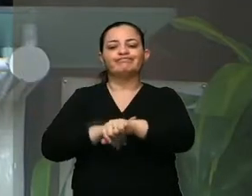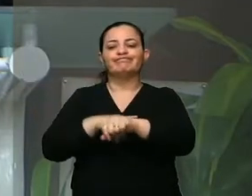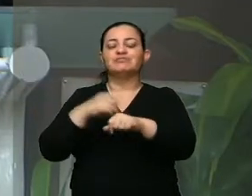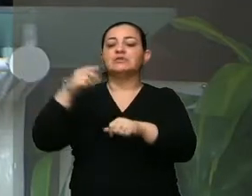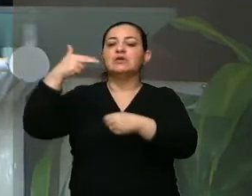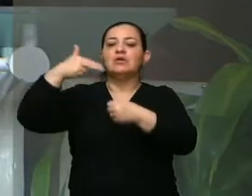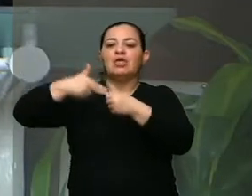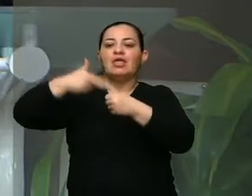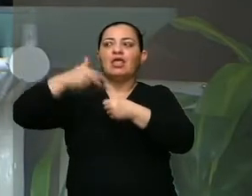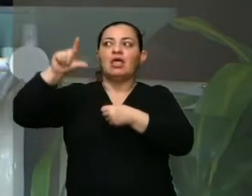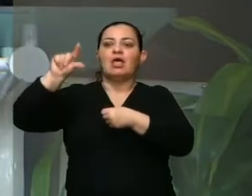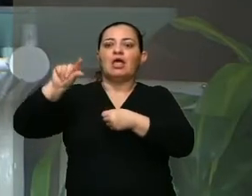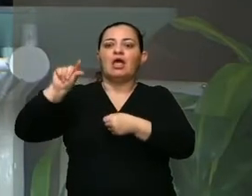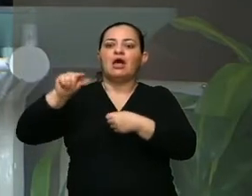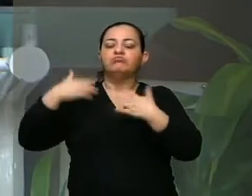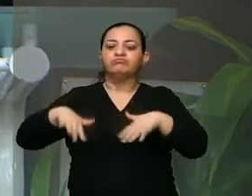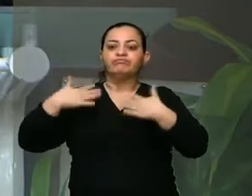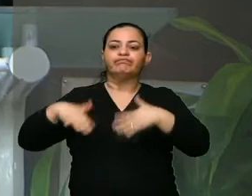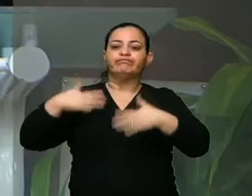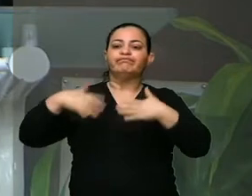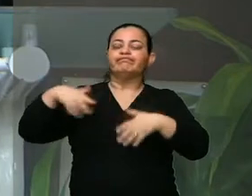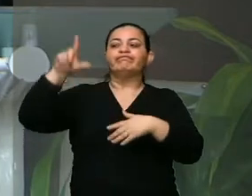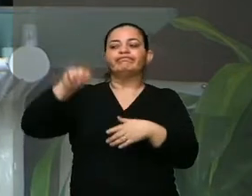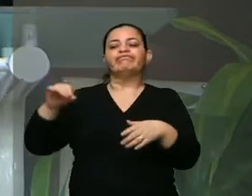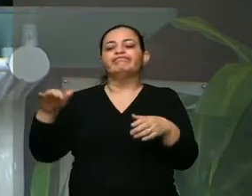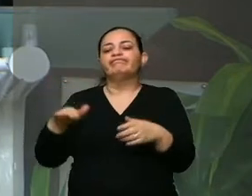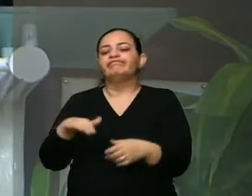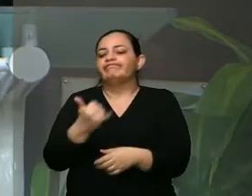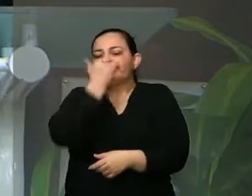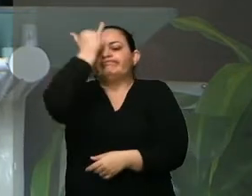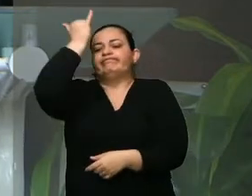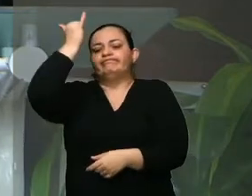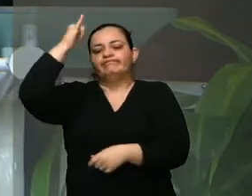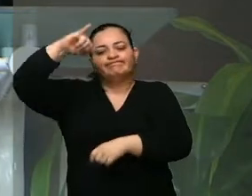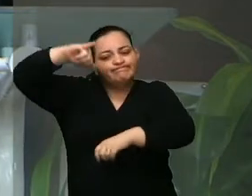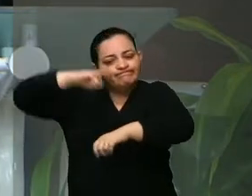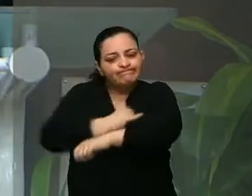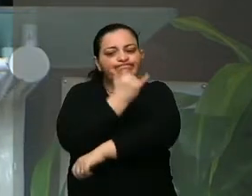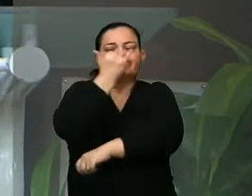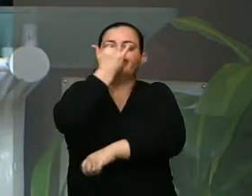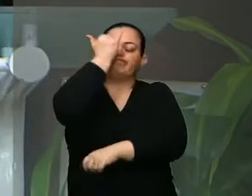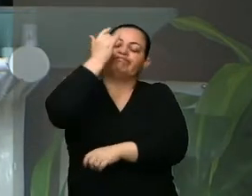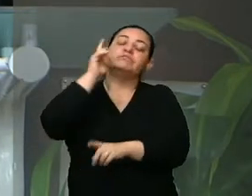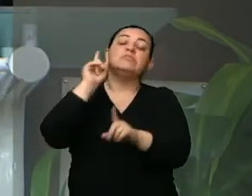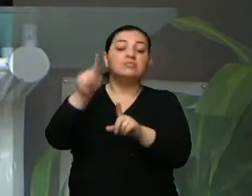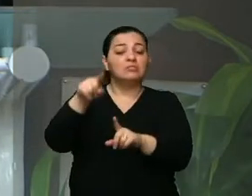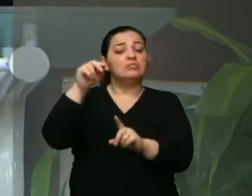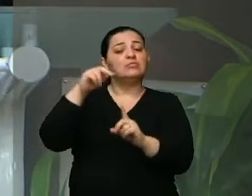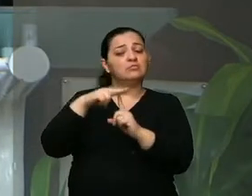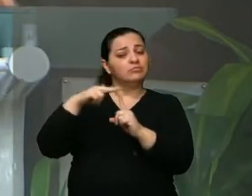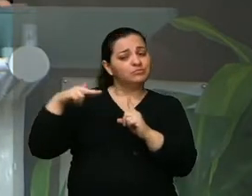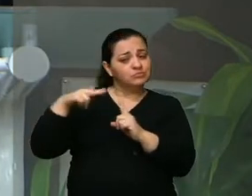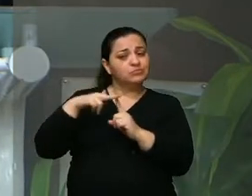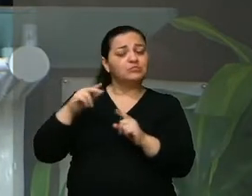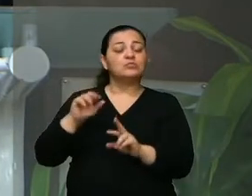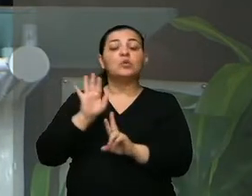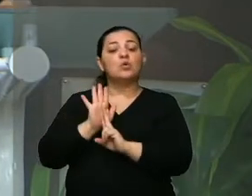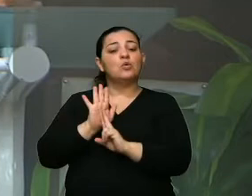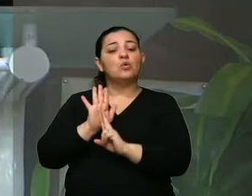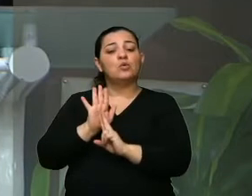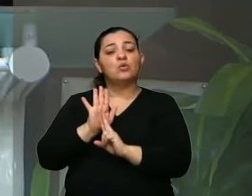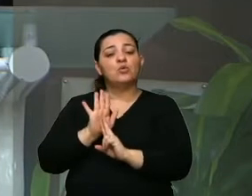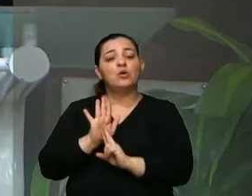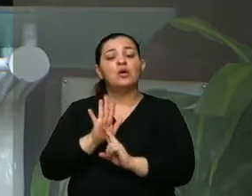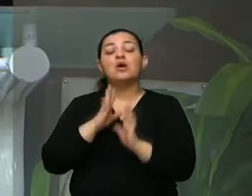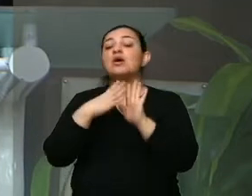combustível acabou então veja são um tipo se a vírgilo que